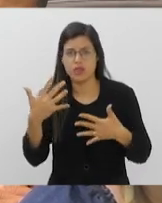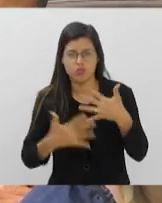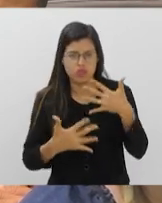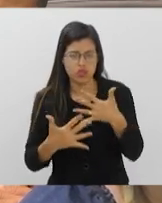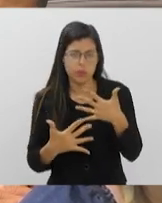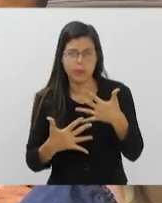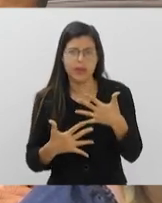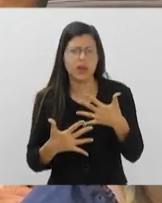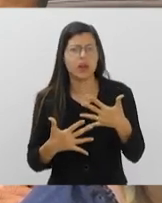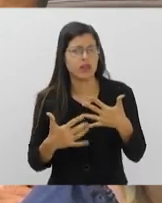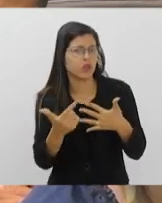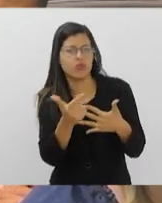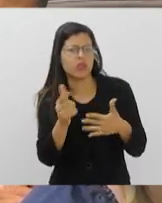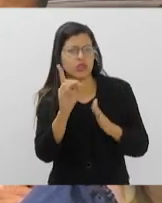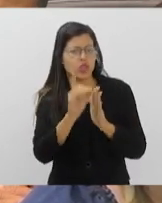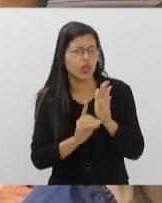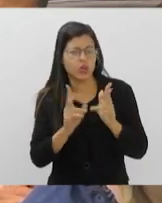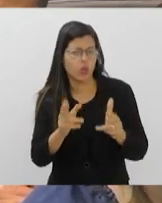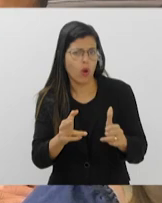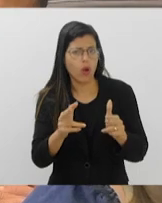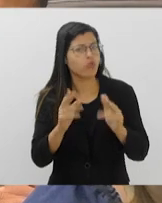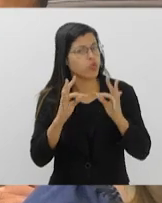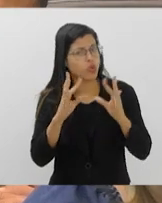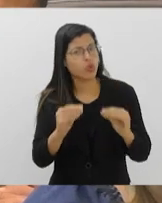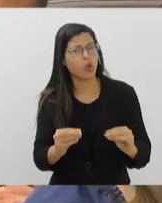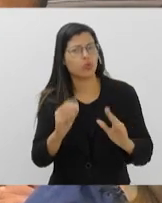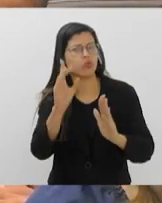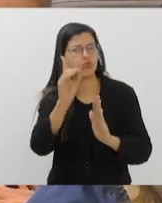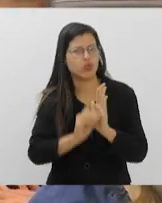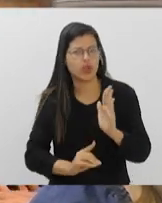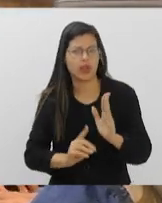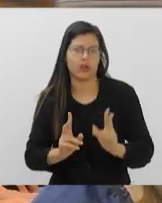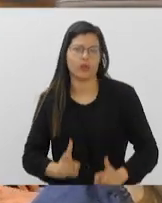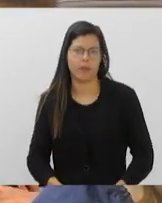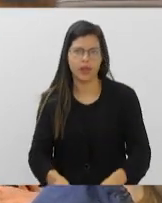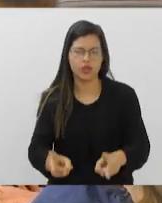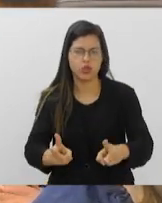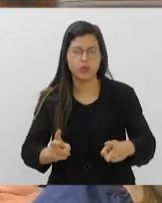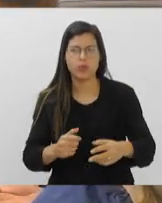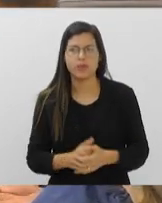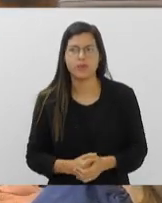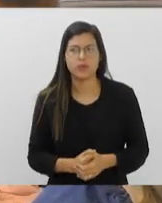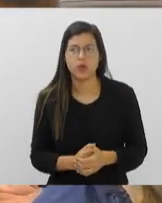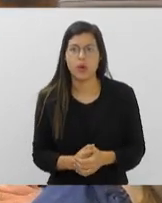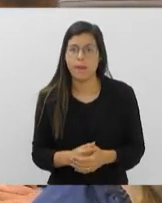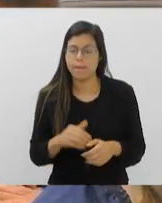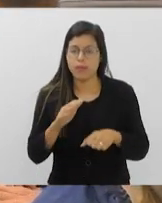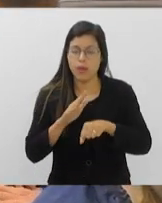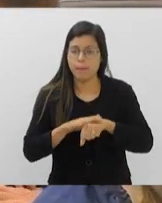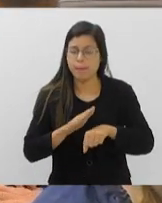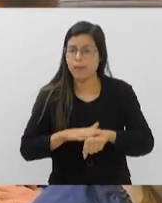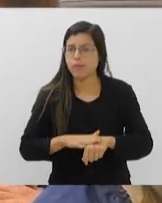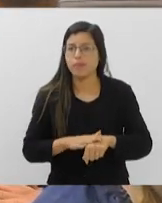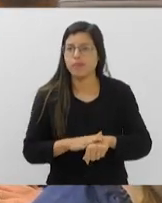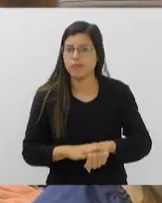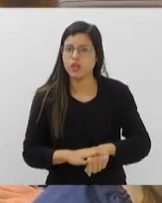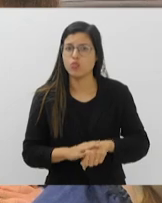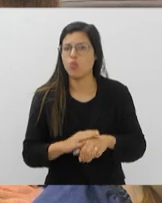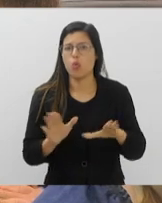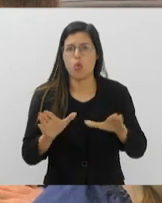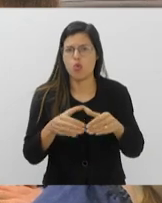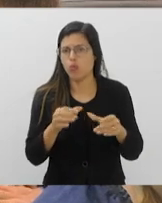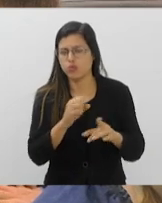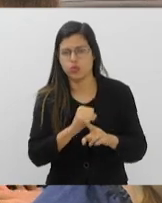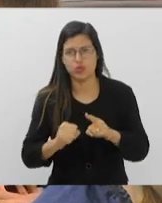do que a criança típica Acho que todos participam do mesmo direito todos participam da mesma da mesma bolha social